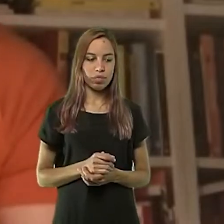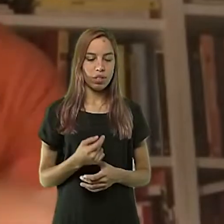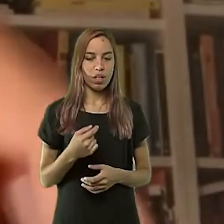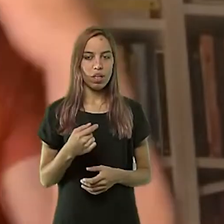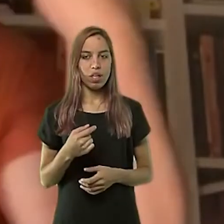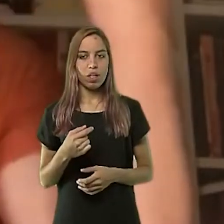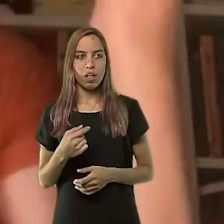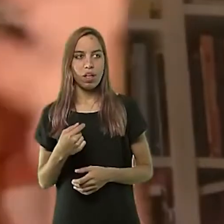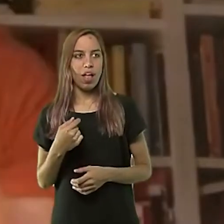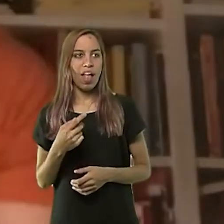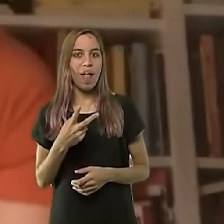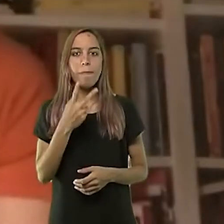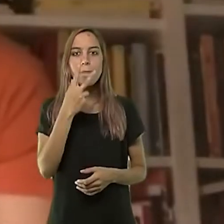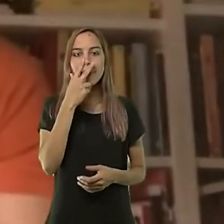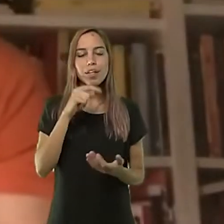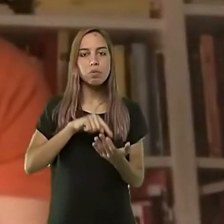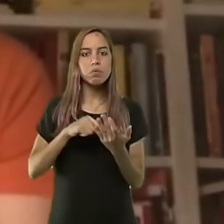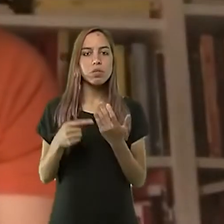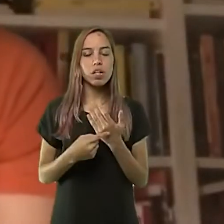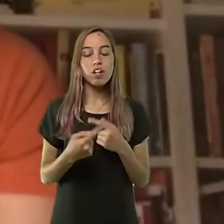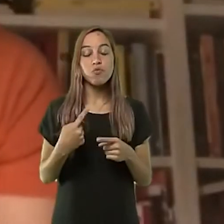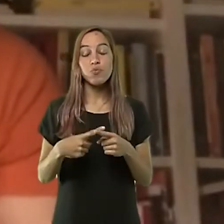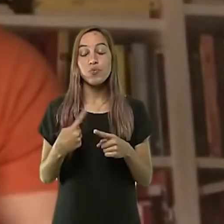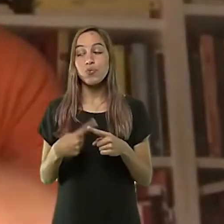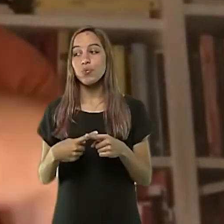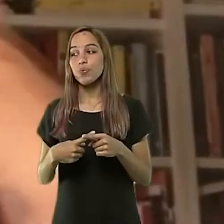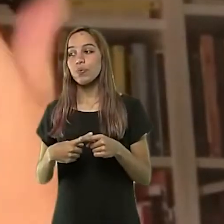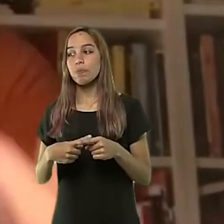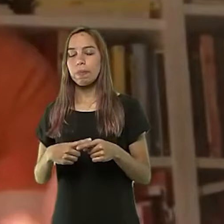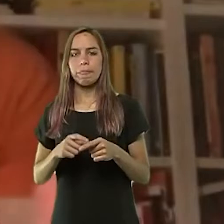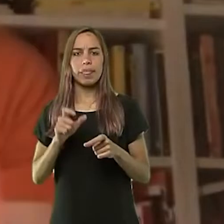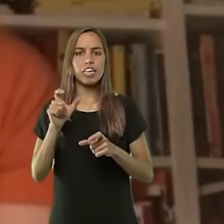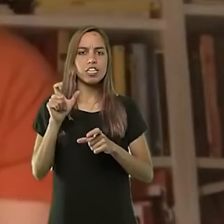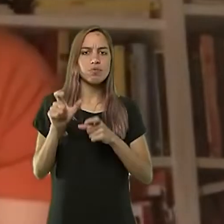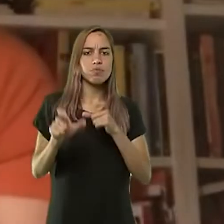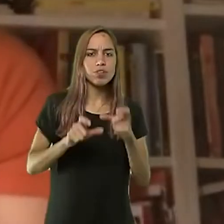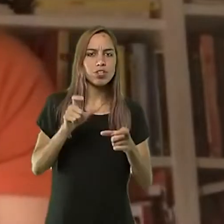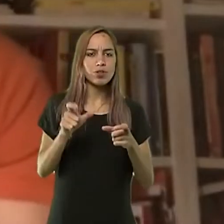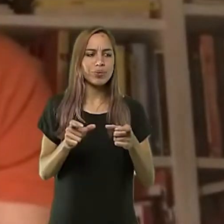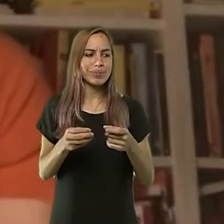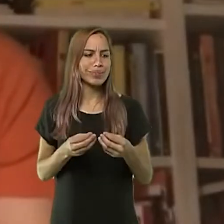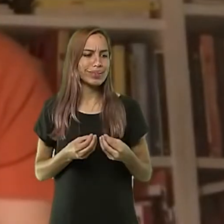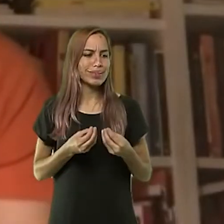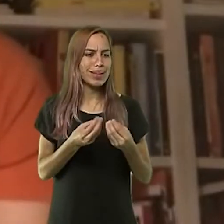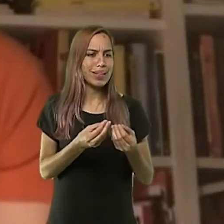pessoas tentam, como o Golem, por exemplo, na tradição judaica, em que pessoas tentam dar vida